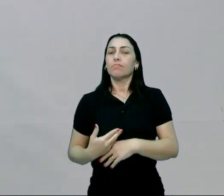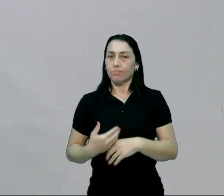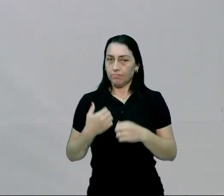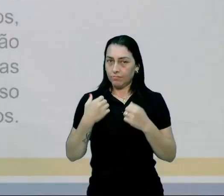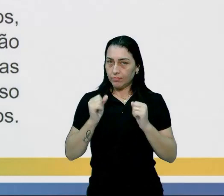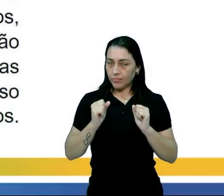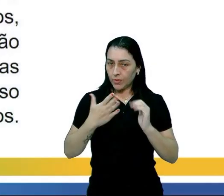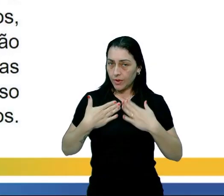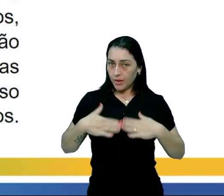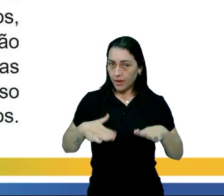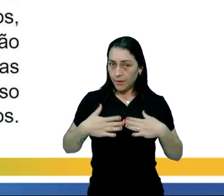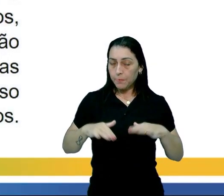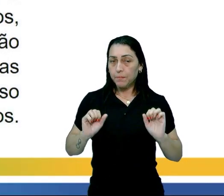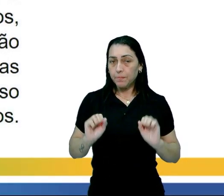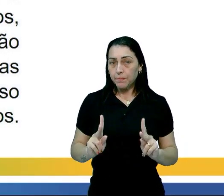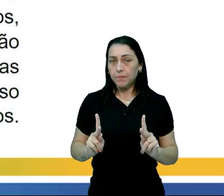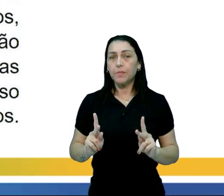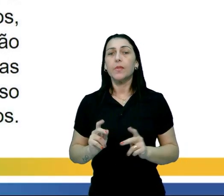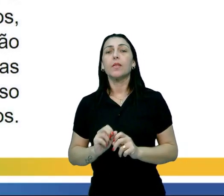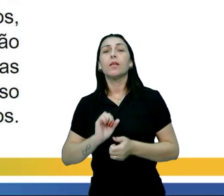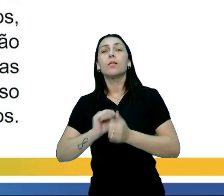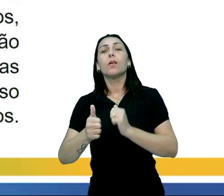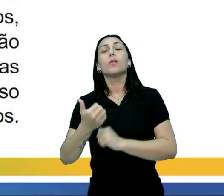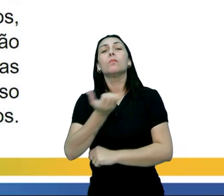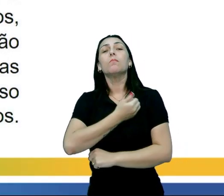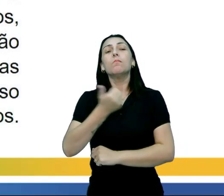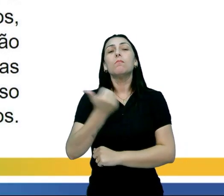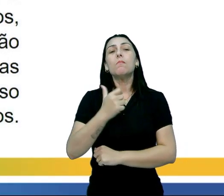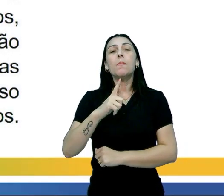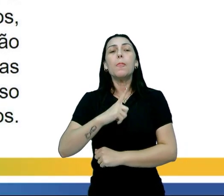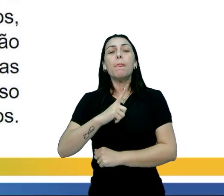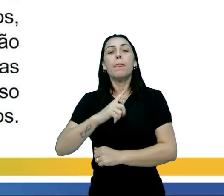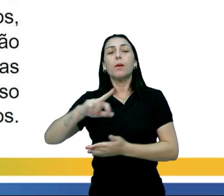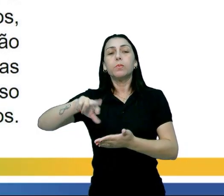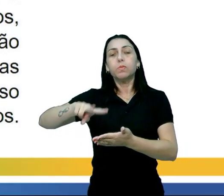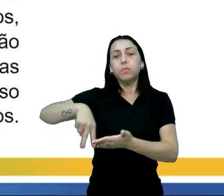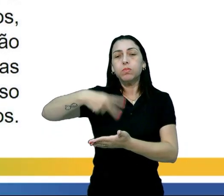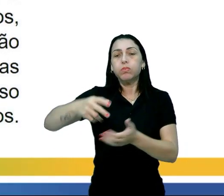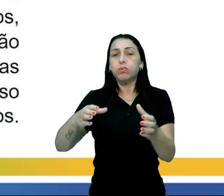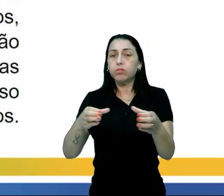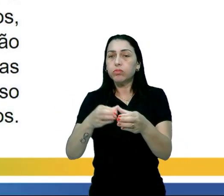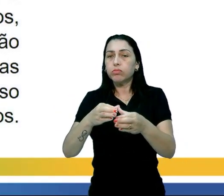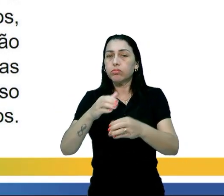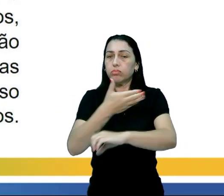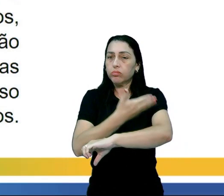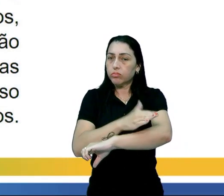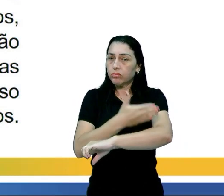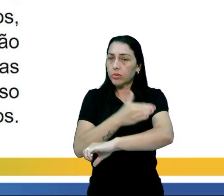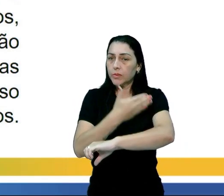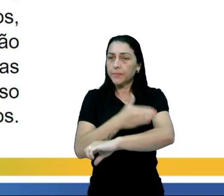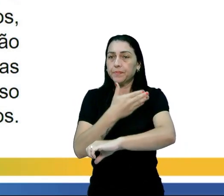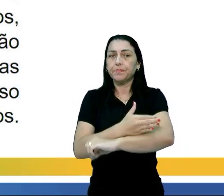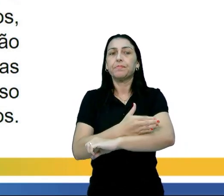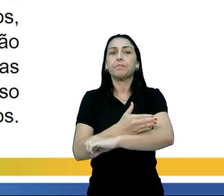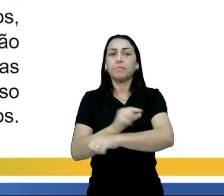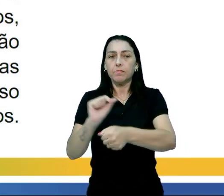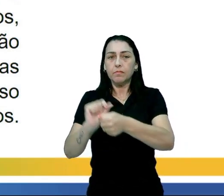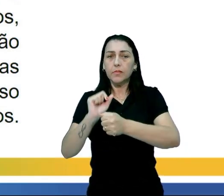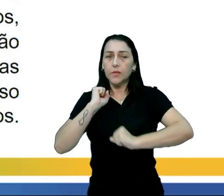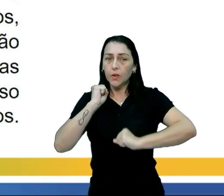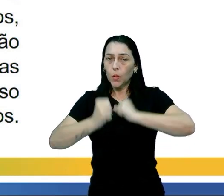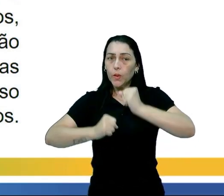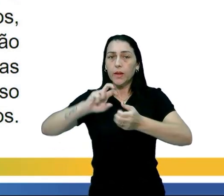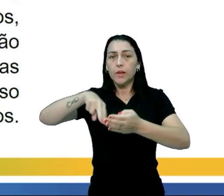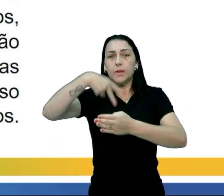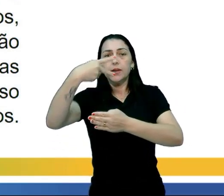autossuperação. Tranquilo? E aí, como esporte número 1, a gente tem o atletismo, que é o conjunto de atividades esportivas de marca, que